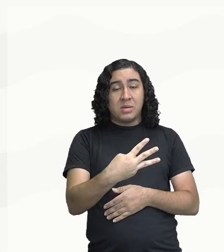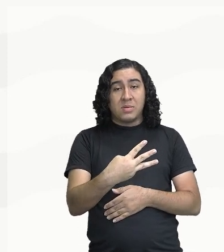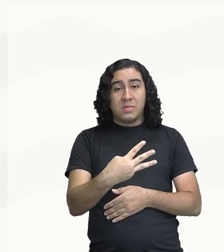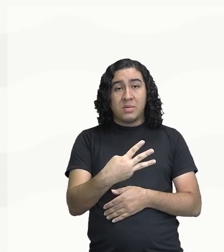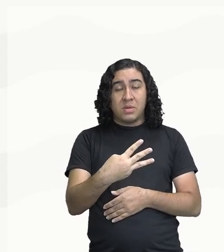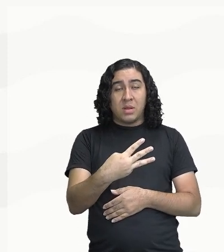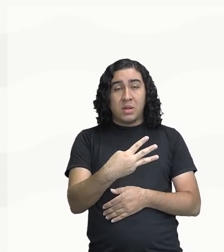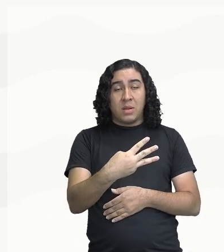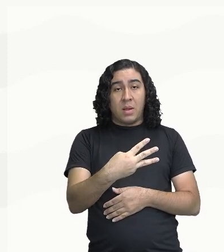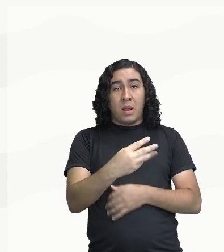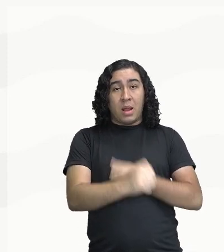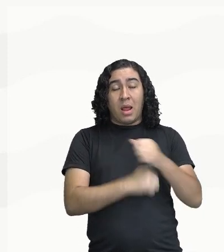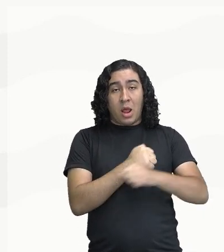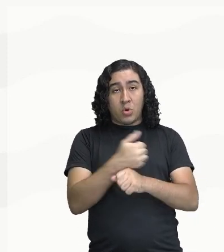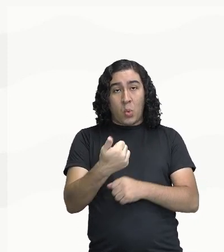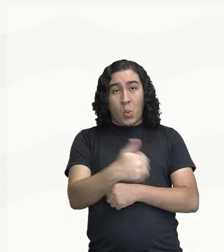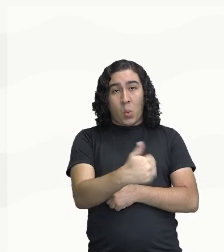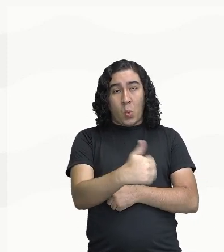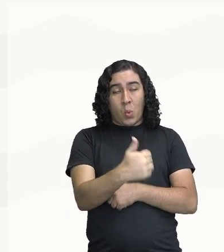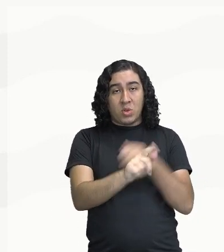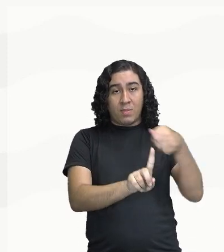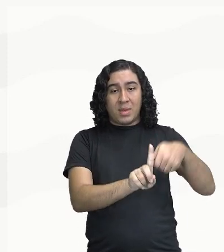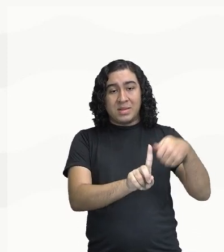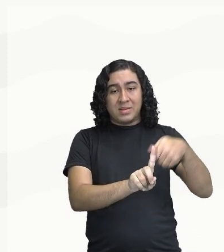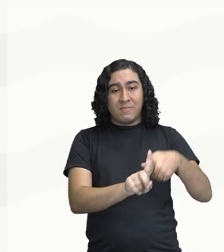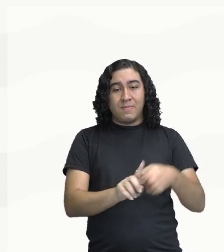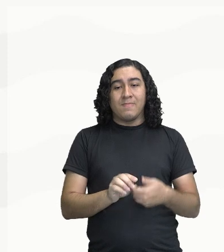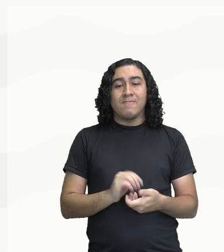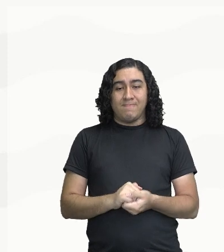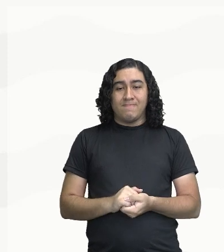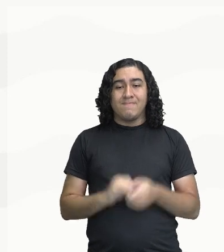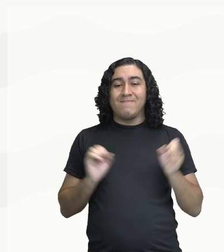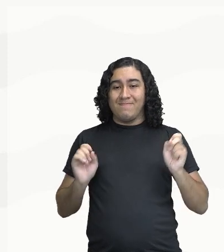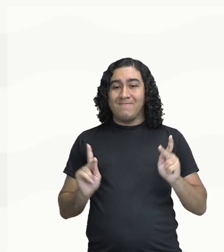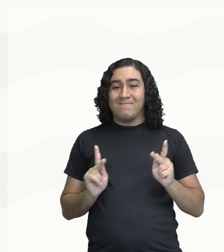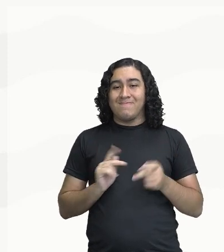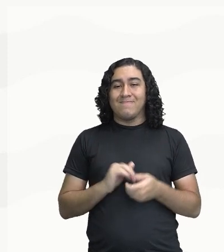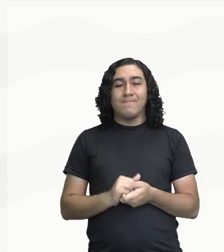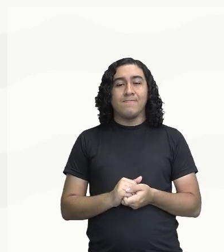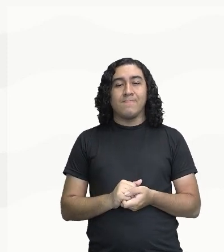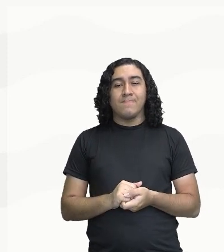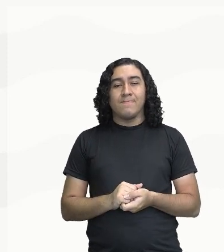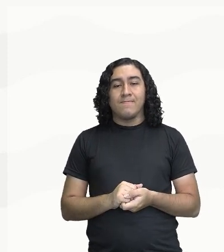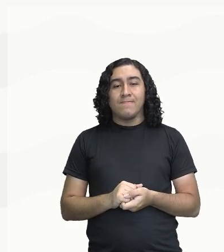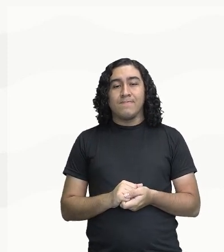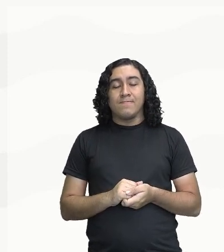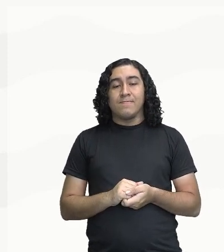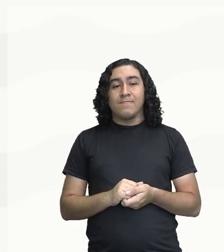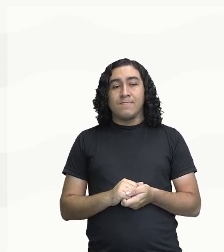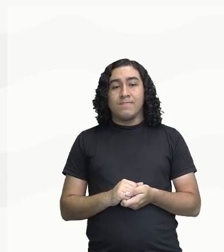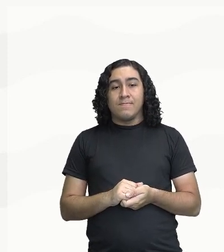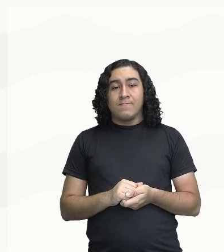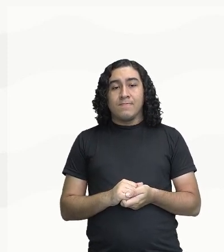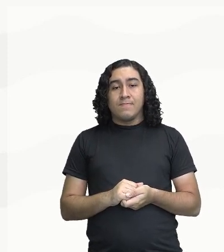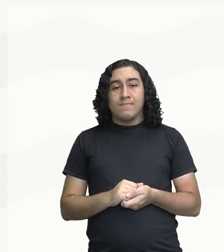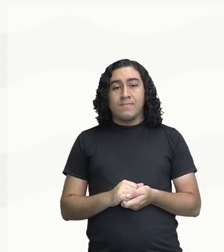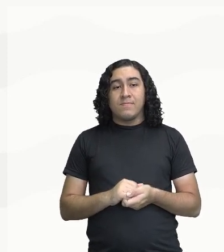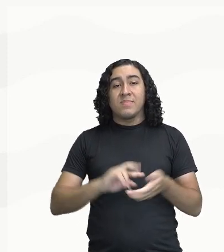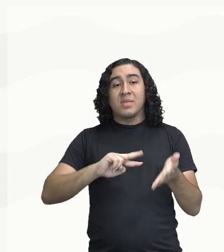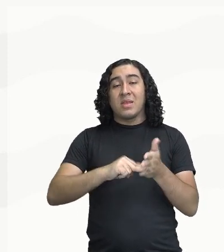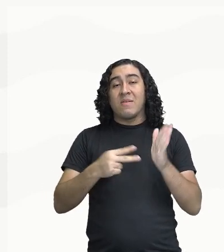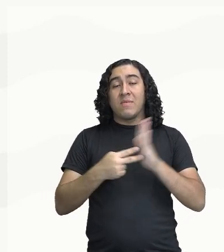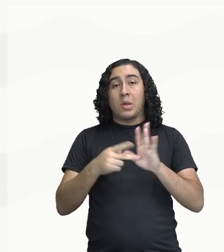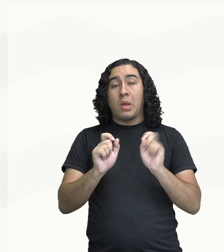11 meses, né? Porque com 12 já tem 4 anos. Tá ok? Então, isso significa, e eu chamo isso de